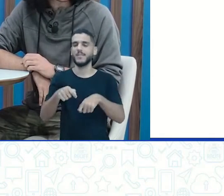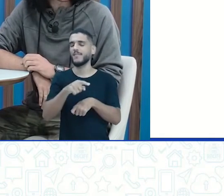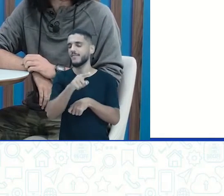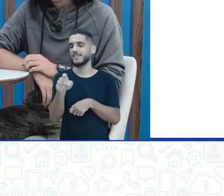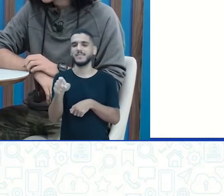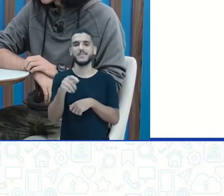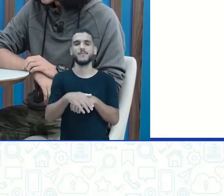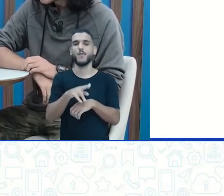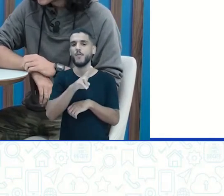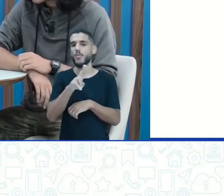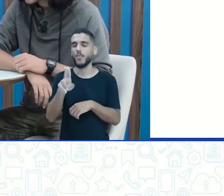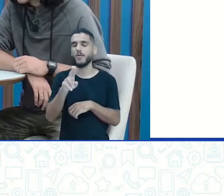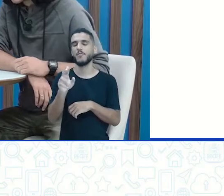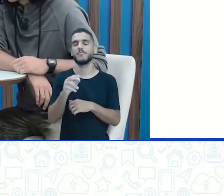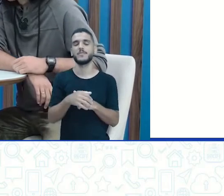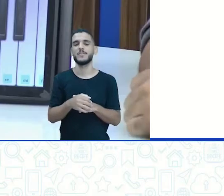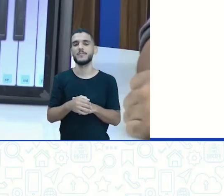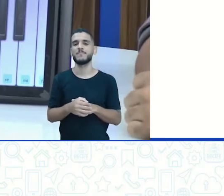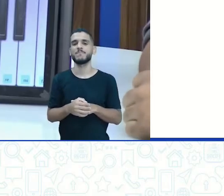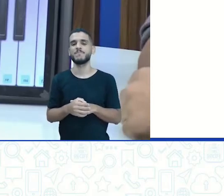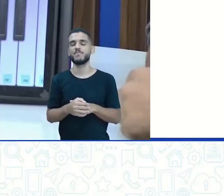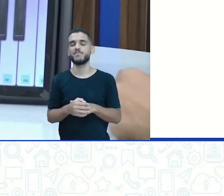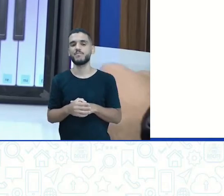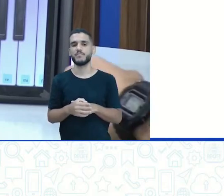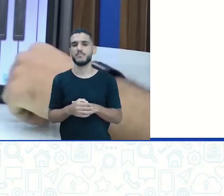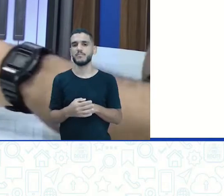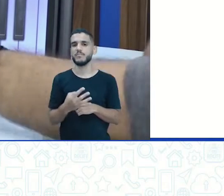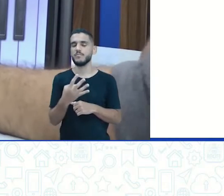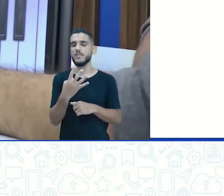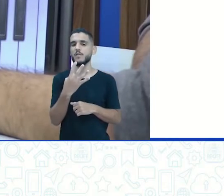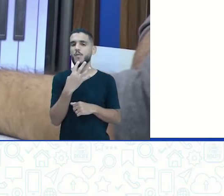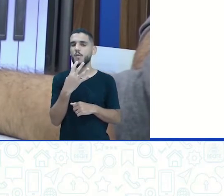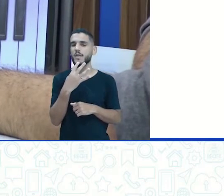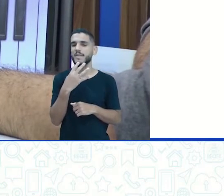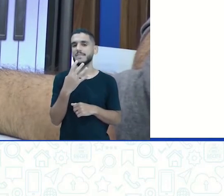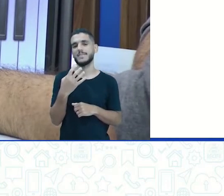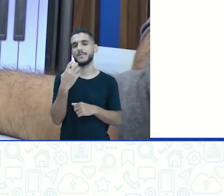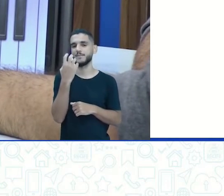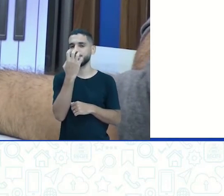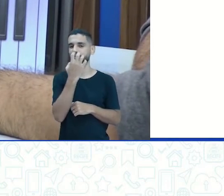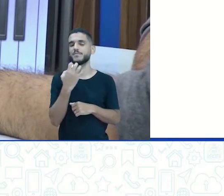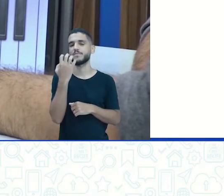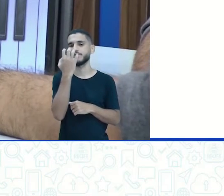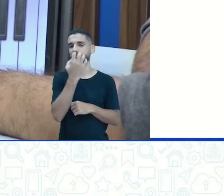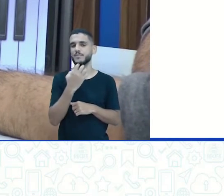notas no teclado. Alguém conhece essa música daqui, ó?